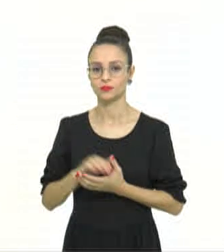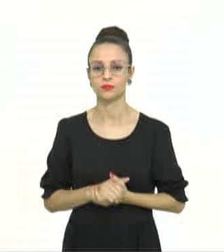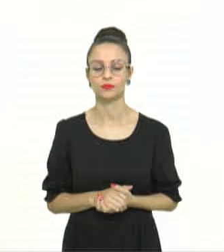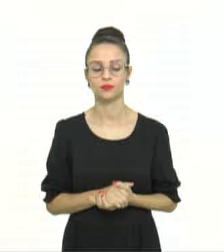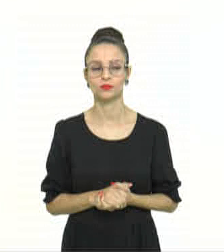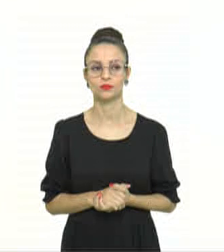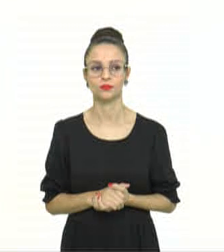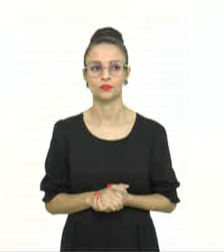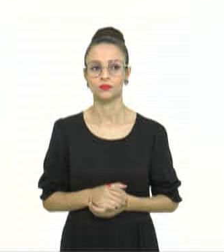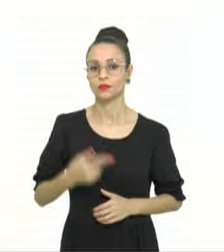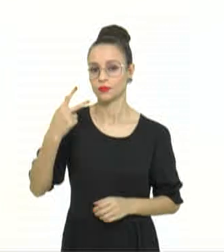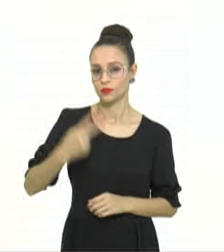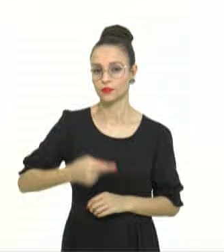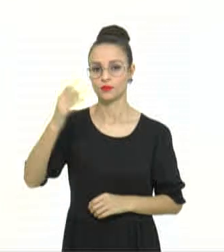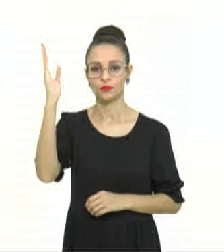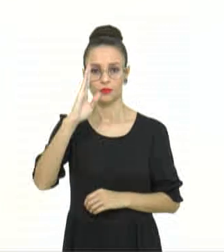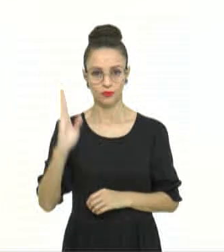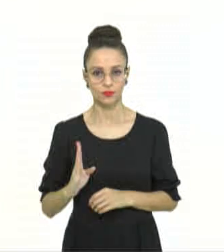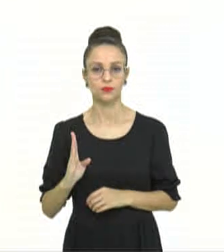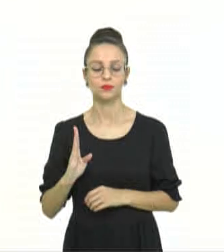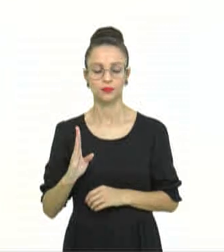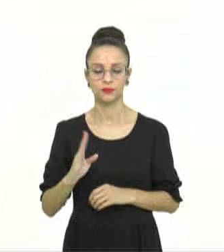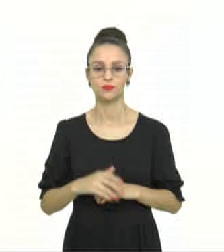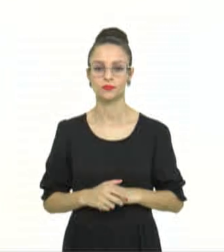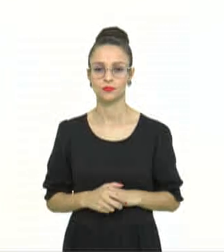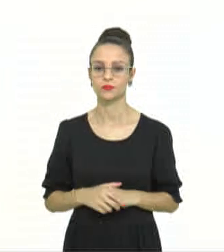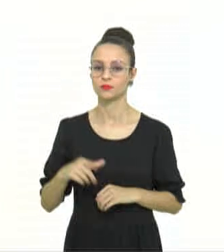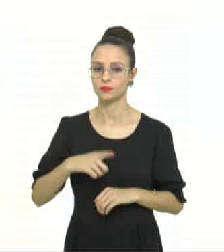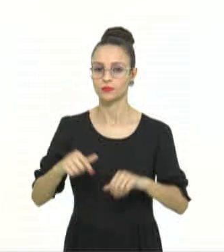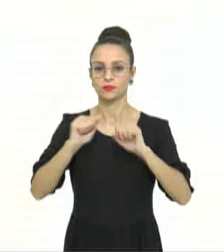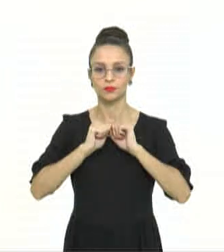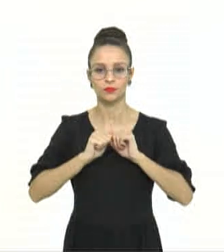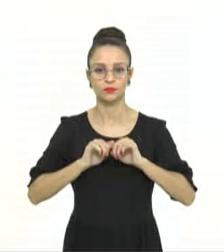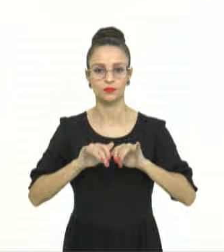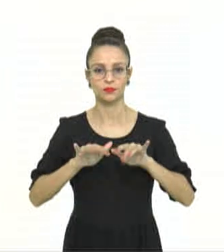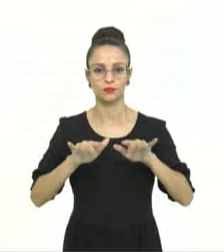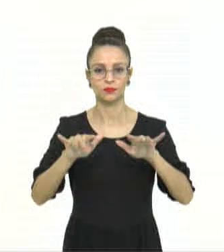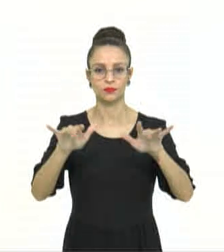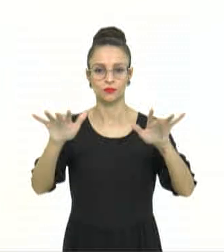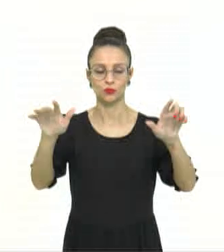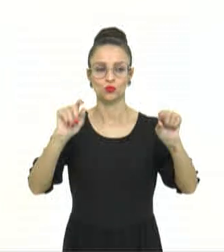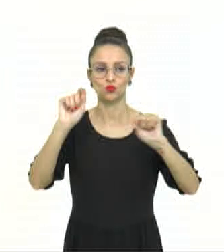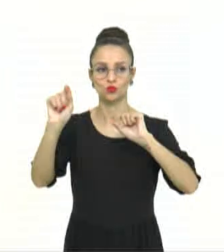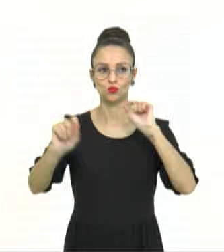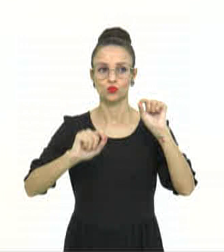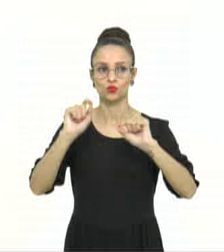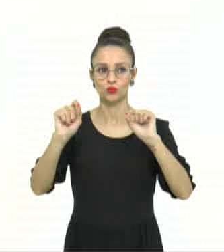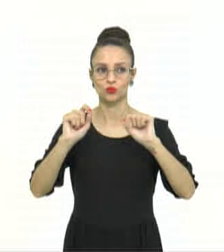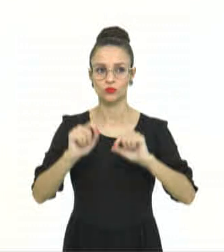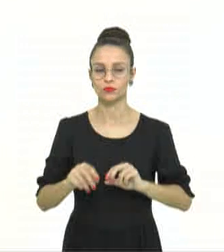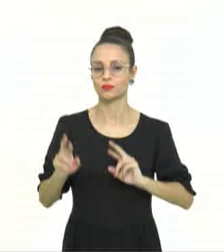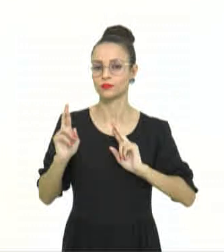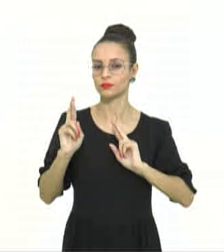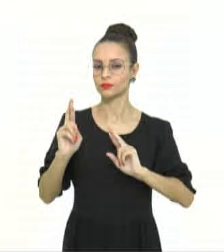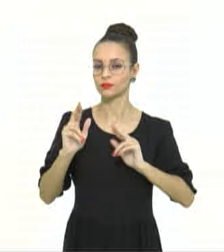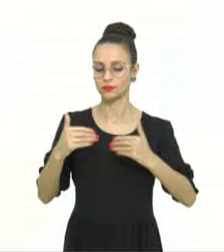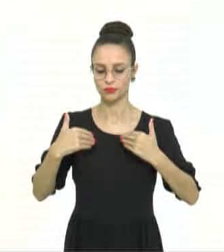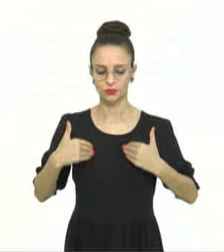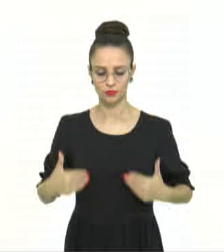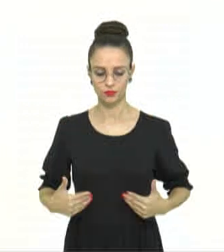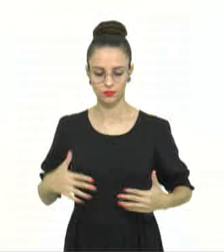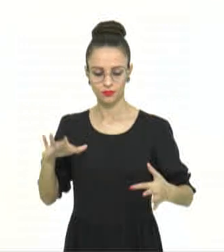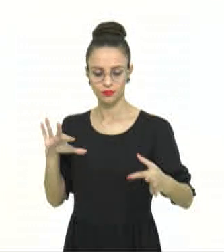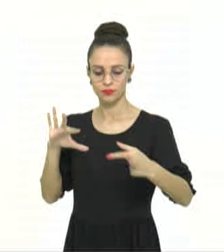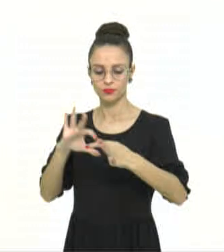seguinte. No Brasil, a disseminação de uma expectativa de corpo com base